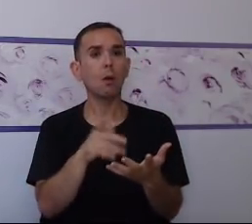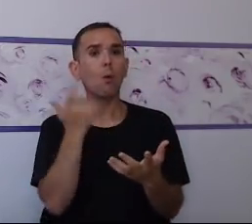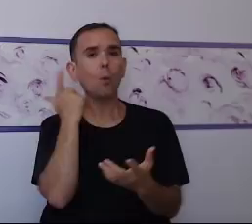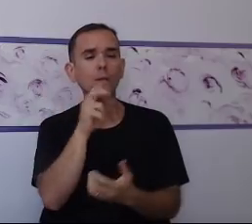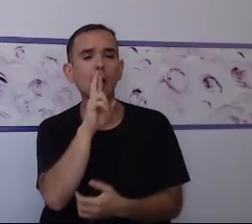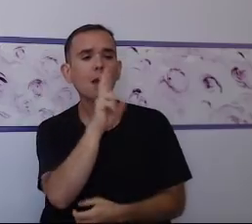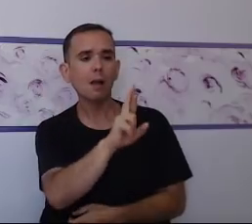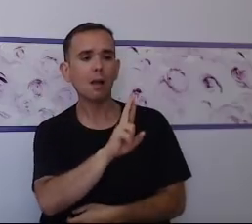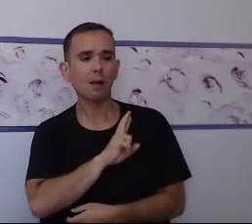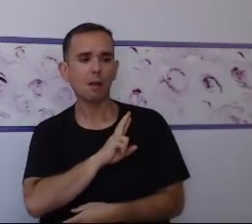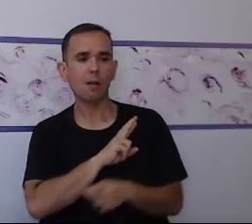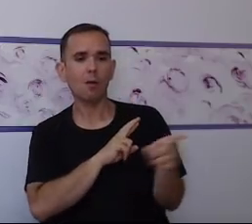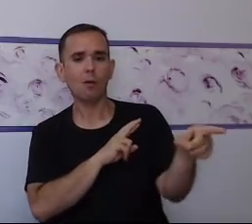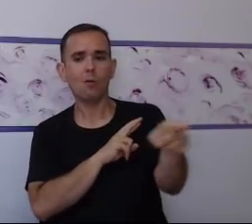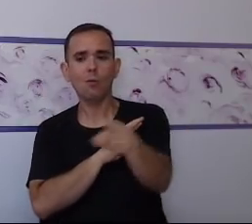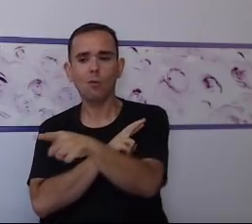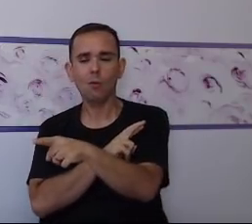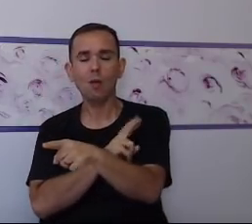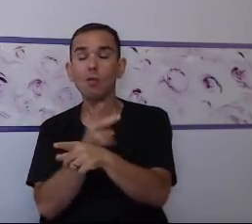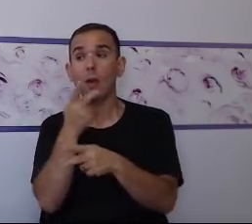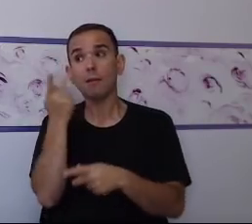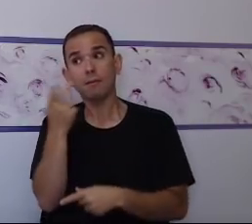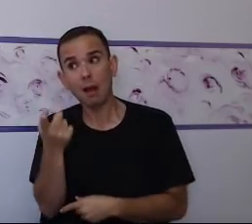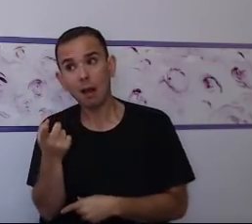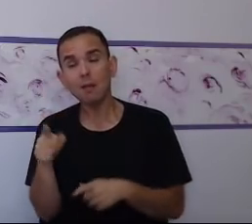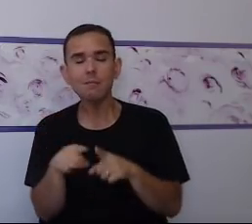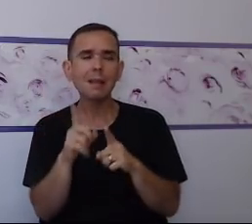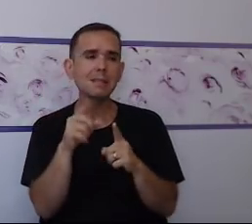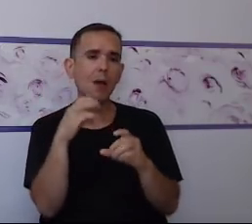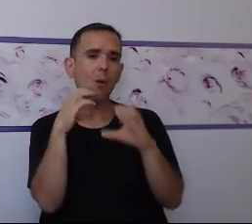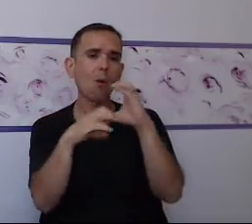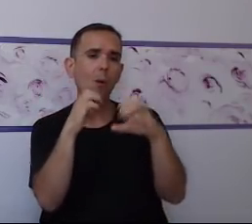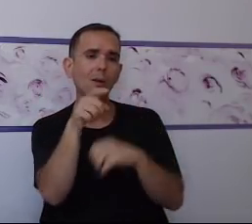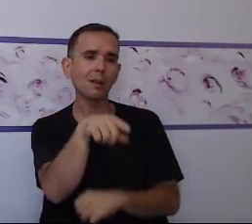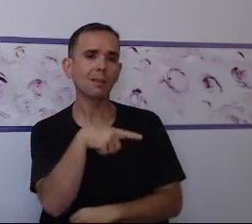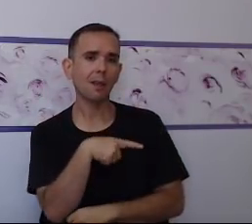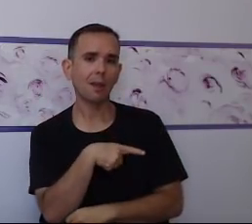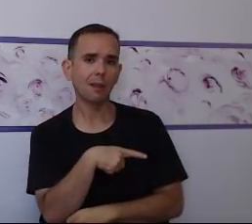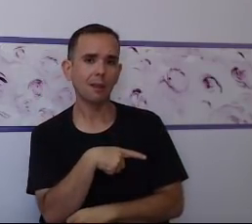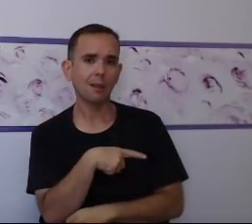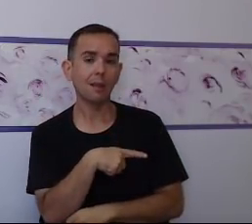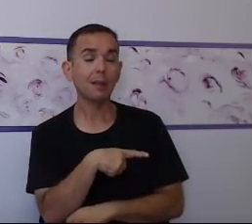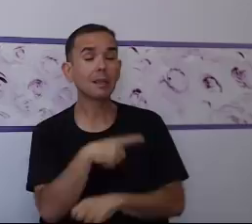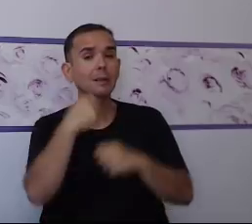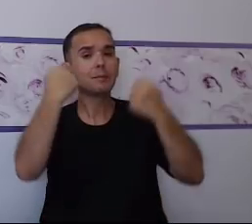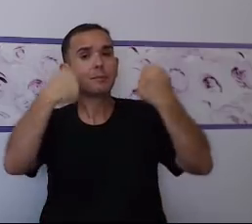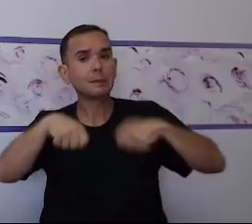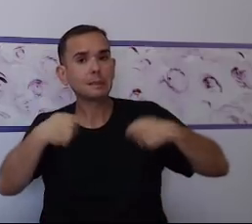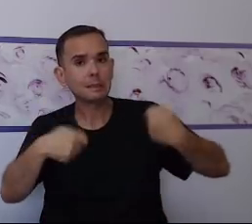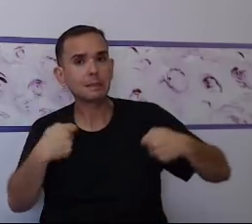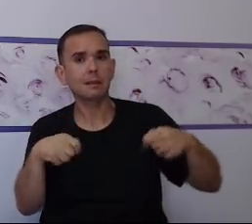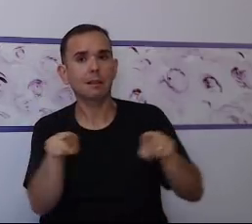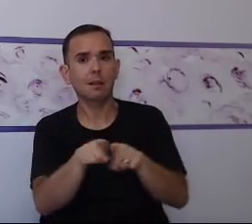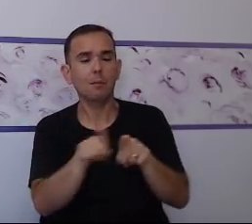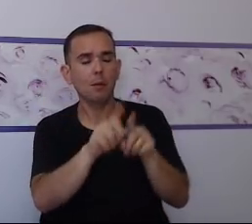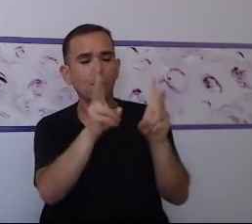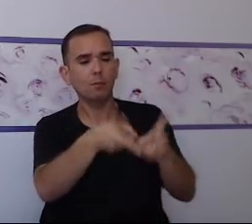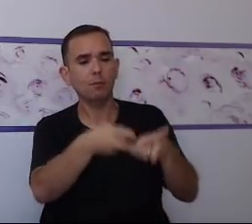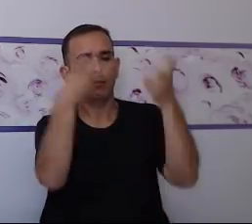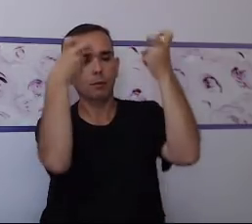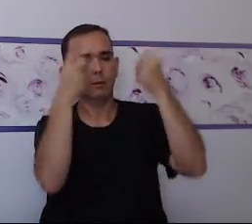respostas dos nossos alunos, que muitas vezes não é a fala, mas é o meio de comunicação que ele tem e que a gente precisa tá tirando